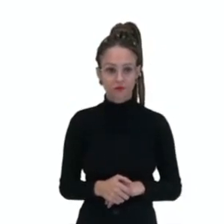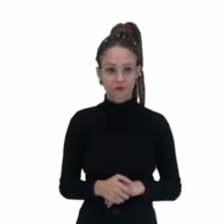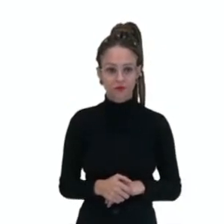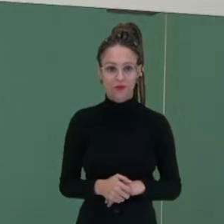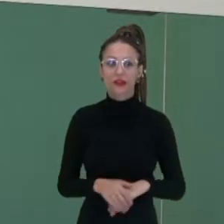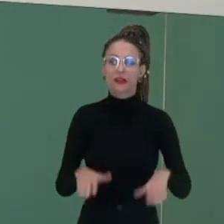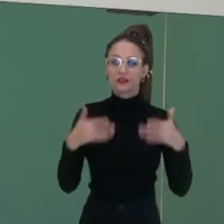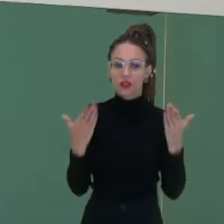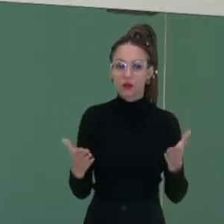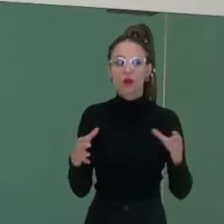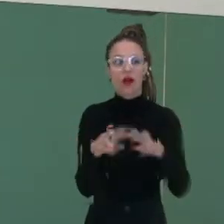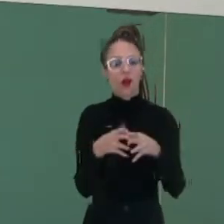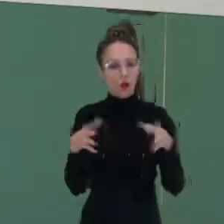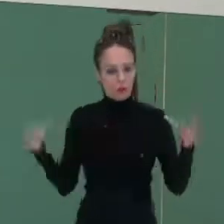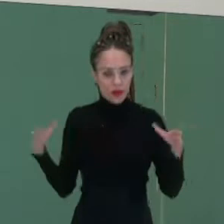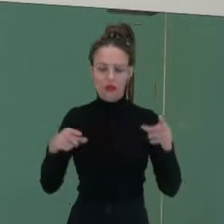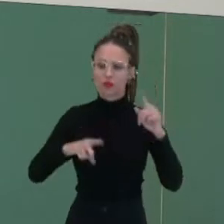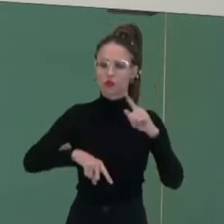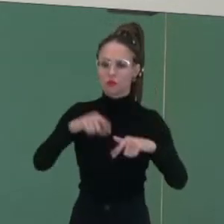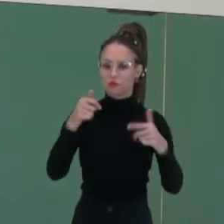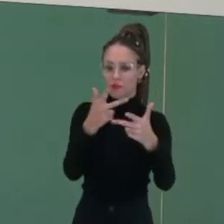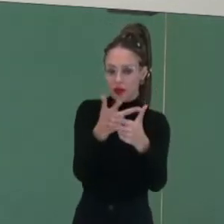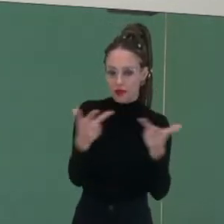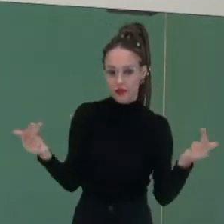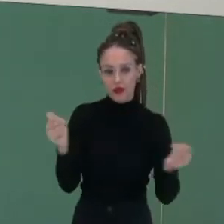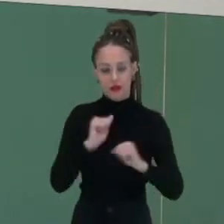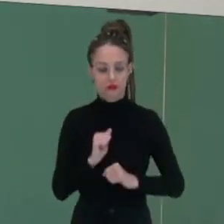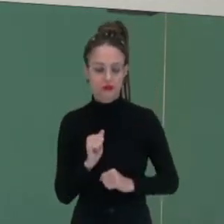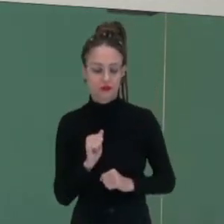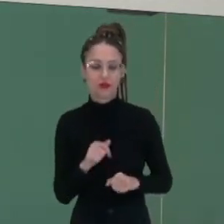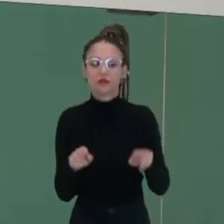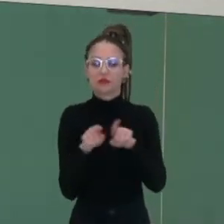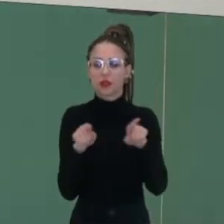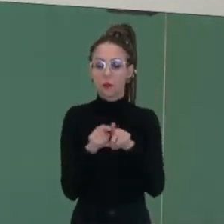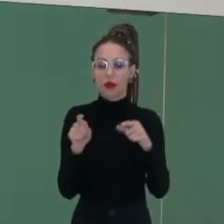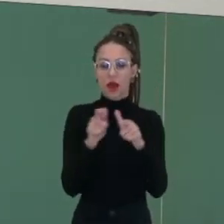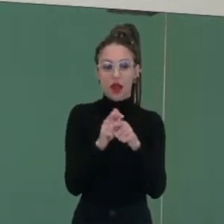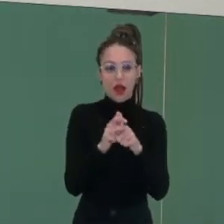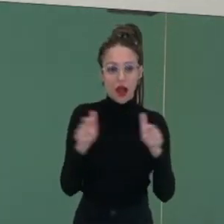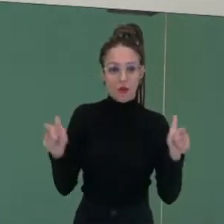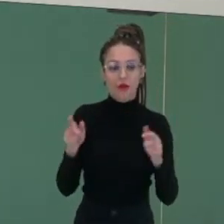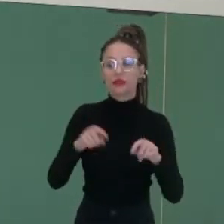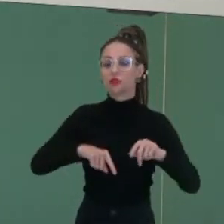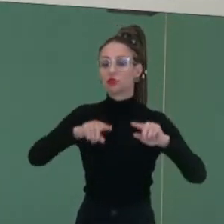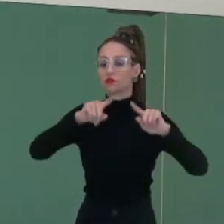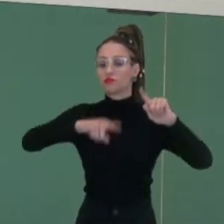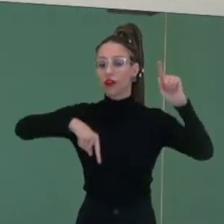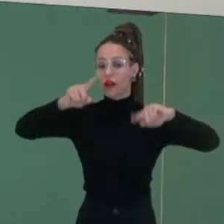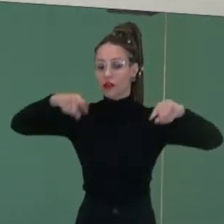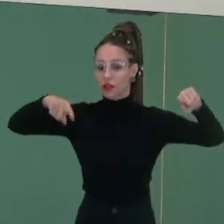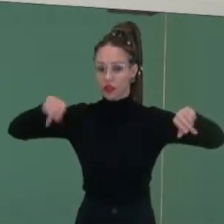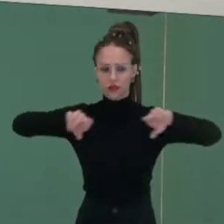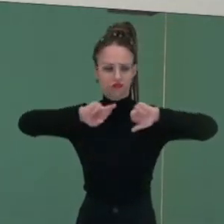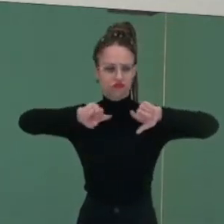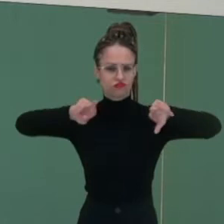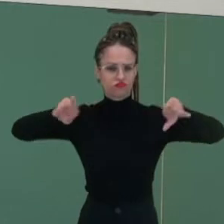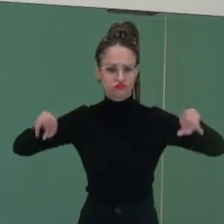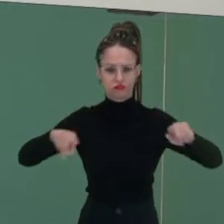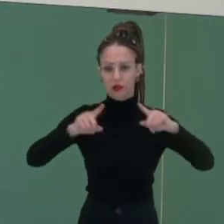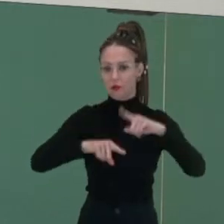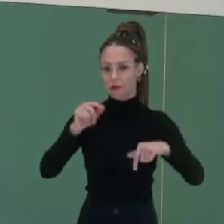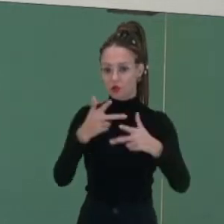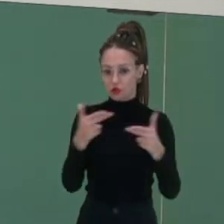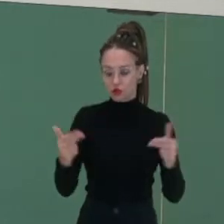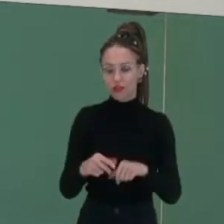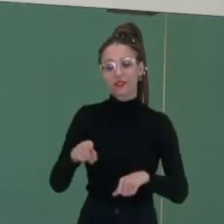Houve então um aumento da quantidade de mercadorias, consequentemente um aumento de uma variedade dos produtos, redução